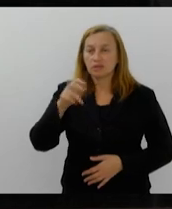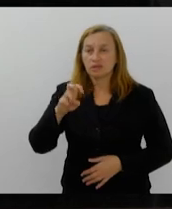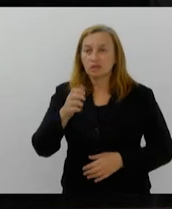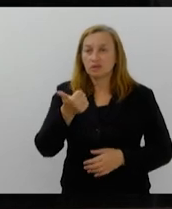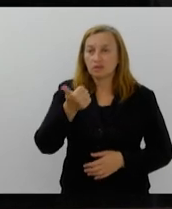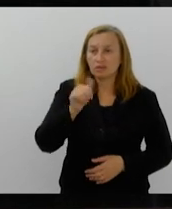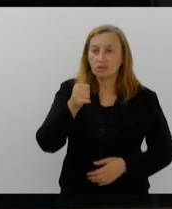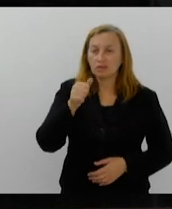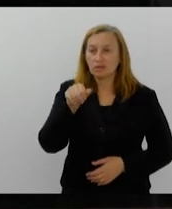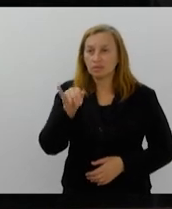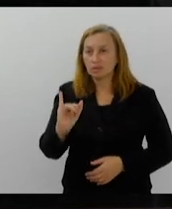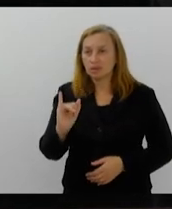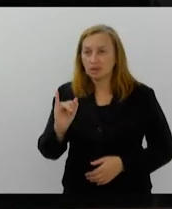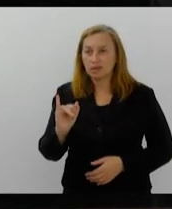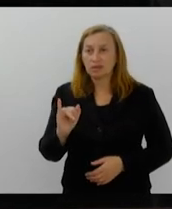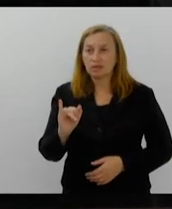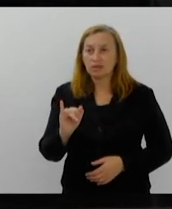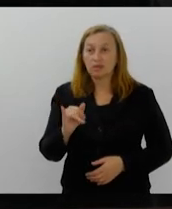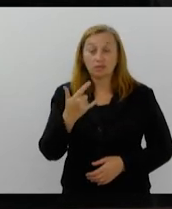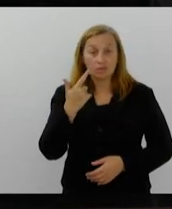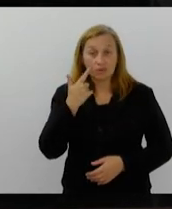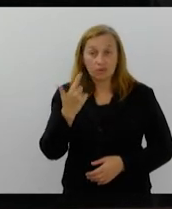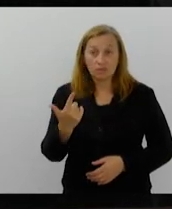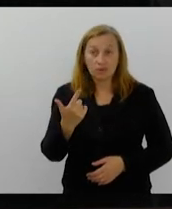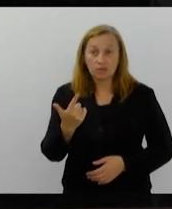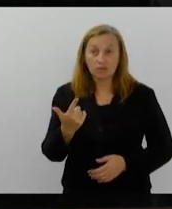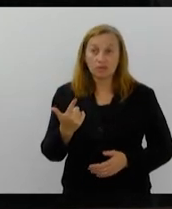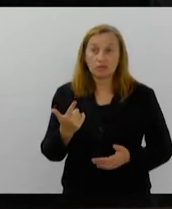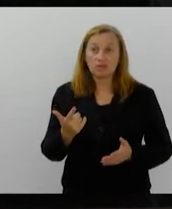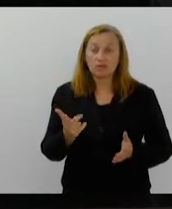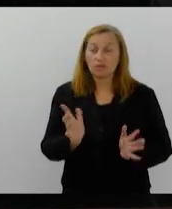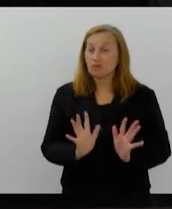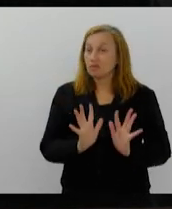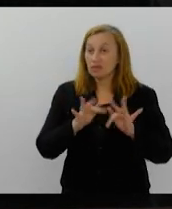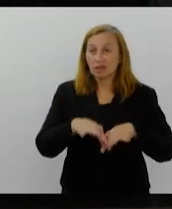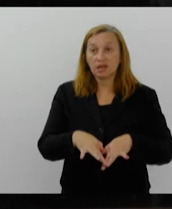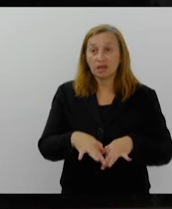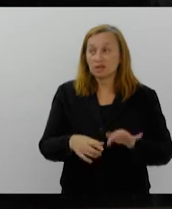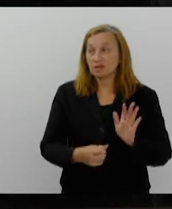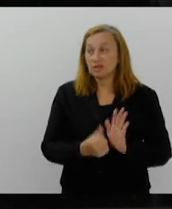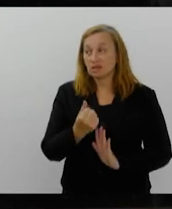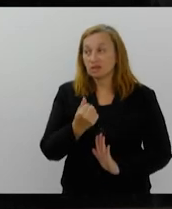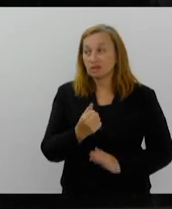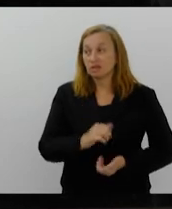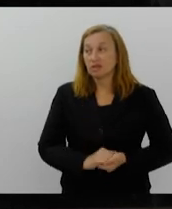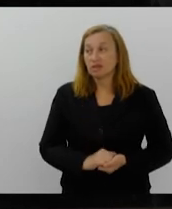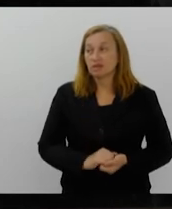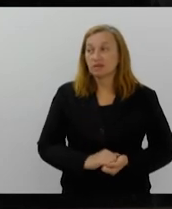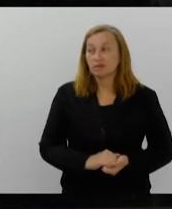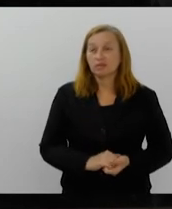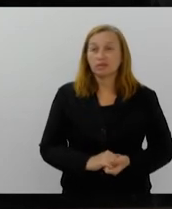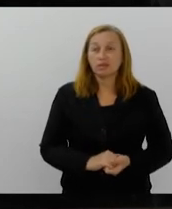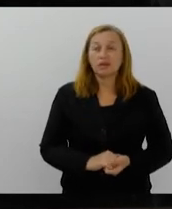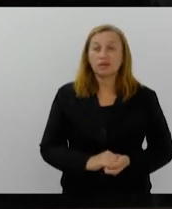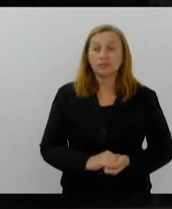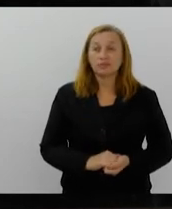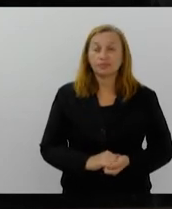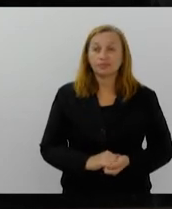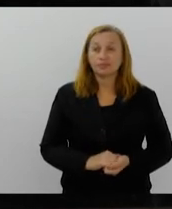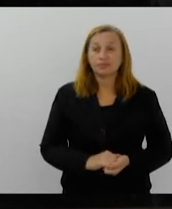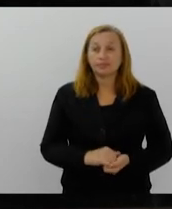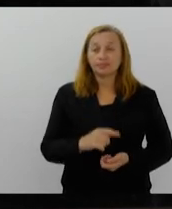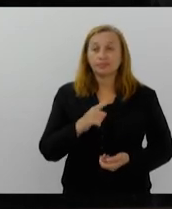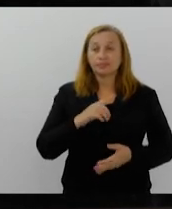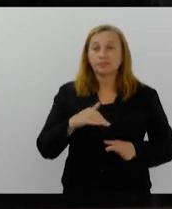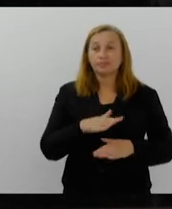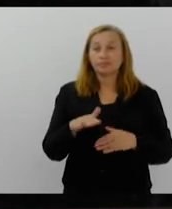11 bi, nós temos aí uma conta que não fecha. Qualquer trabalhador que faz as suas contas para manter, né,